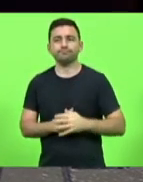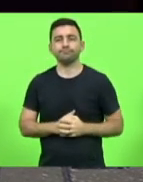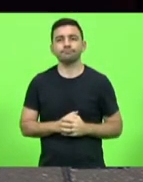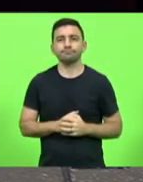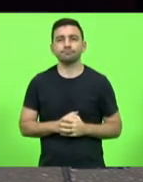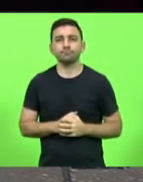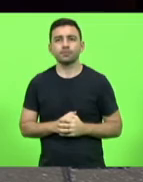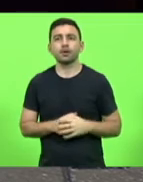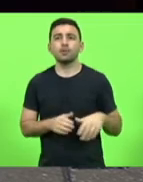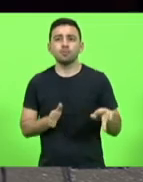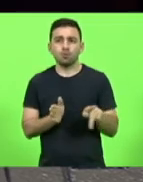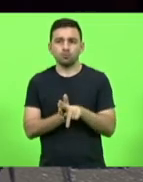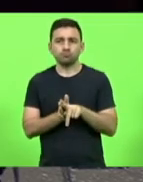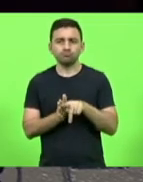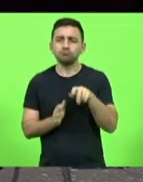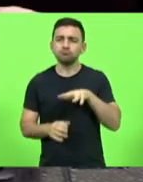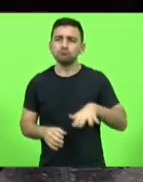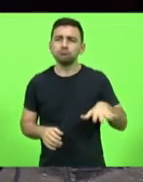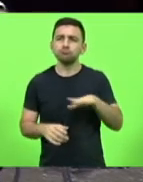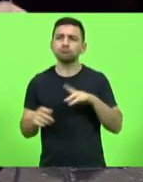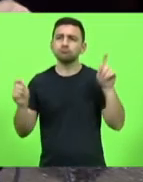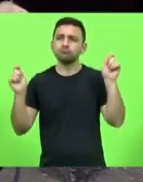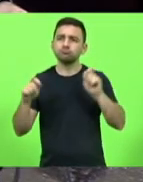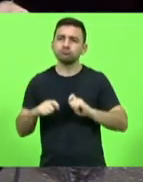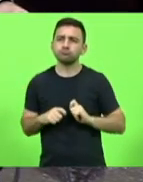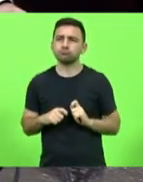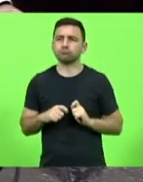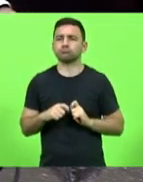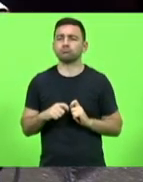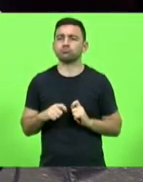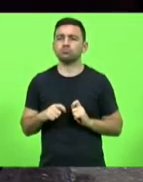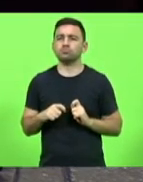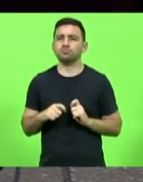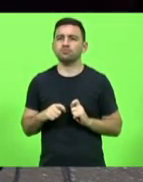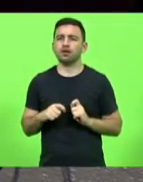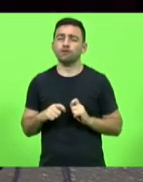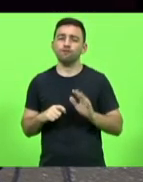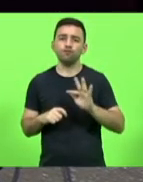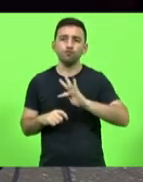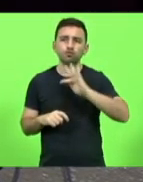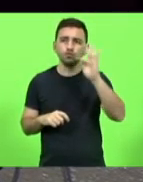de forma que não venhamos no futuro